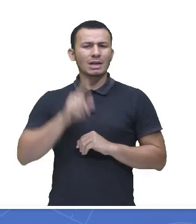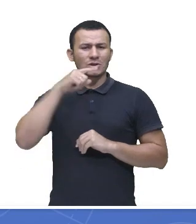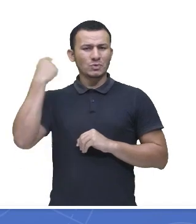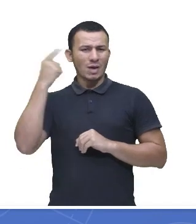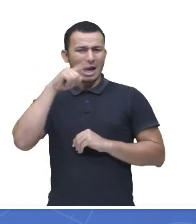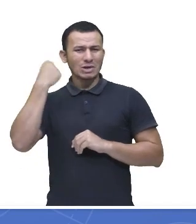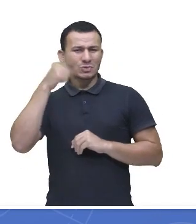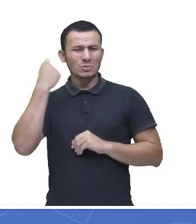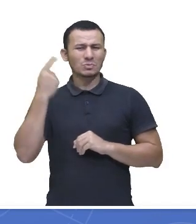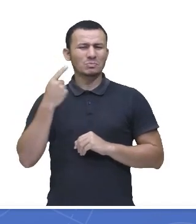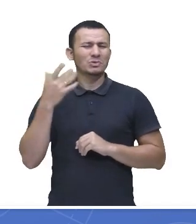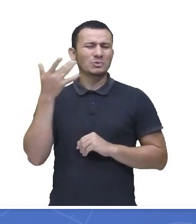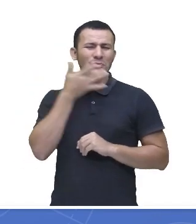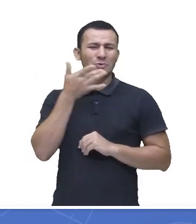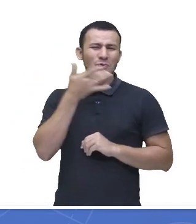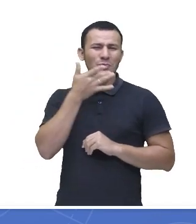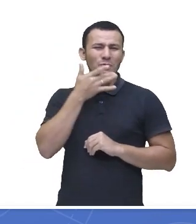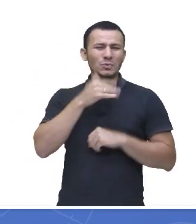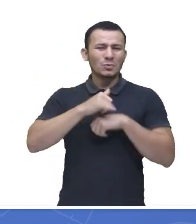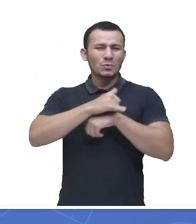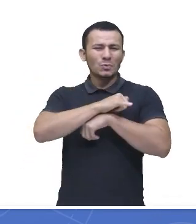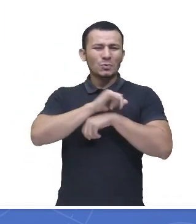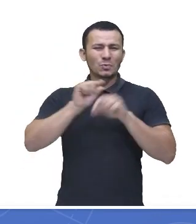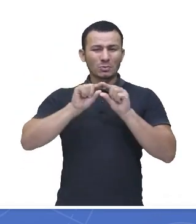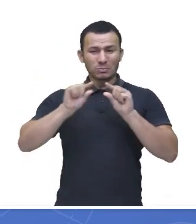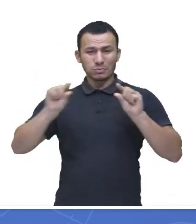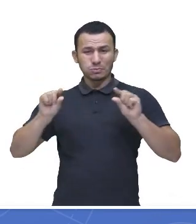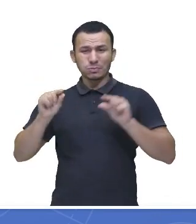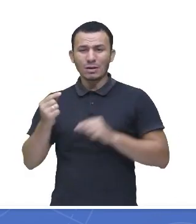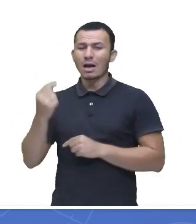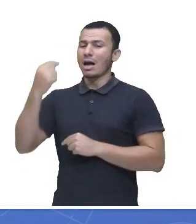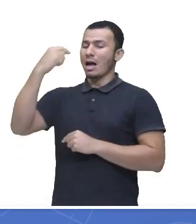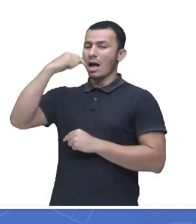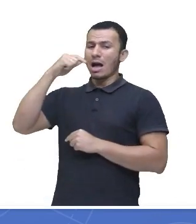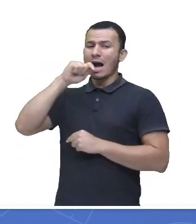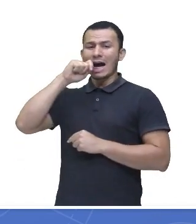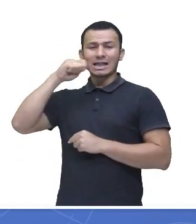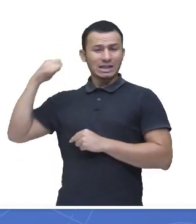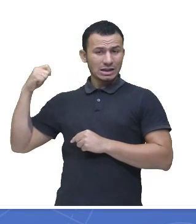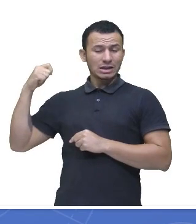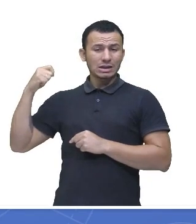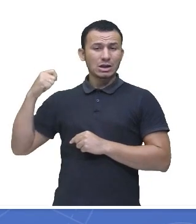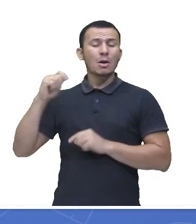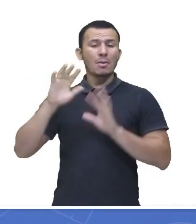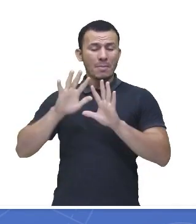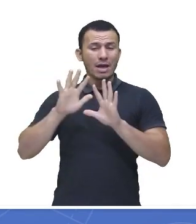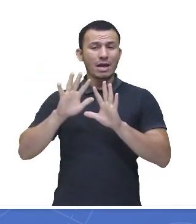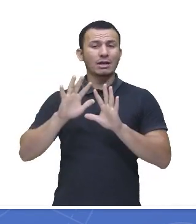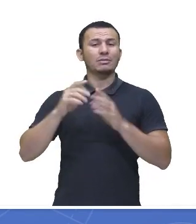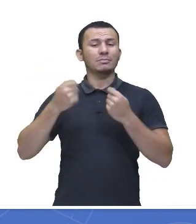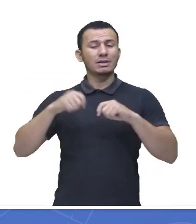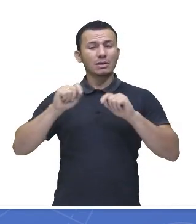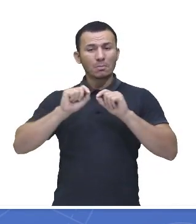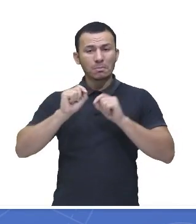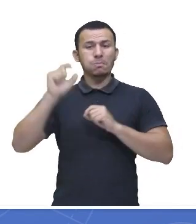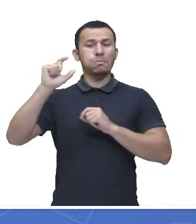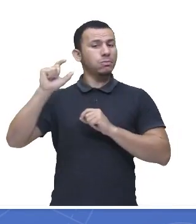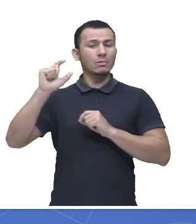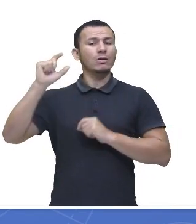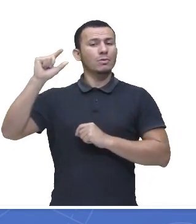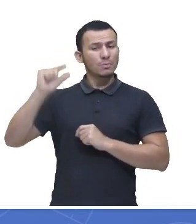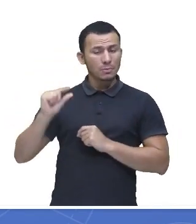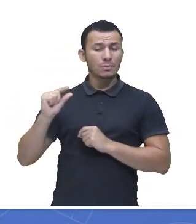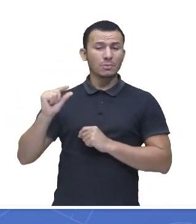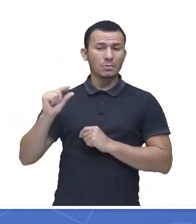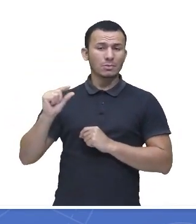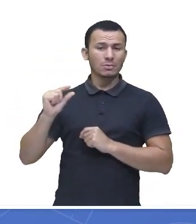aquela gordura. Então, é muito grande, o alimento ele é muito grande. E aí tudo que vai acontecer no nosso sistema